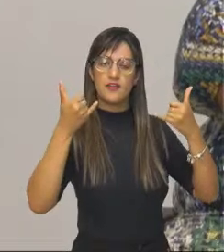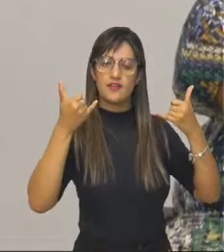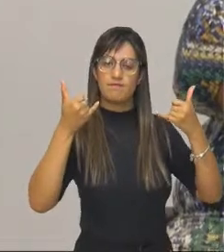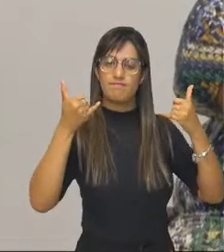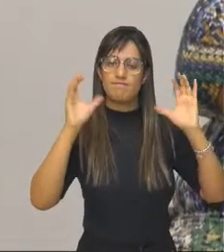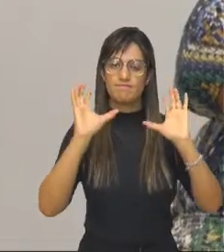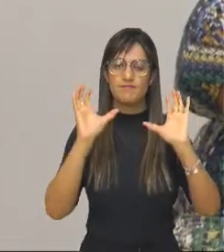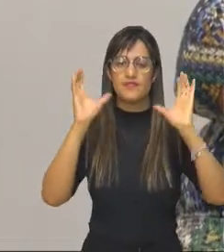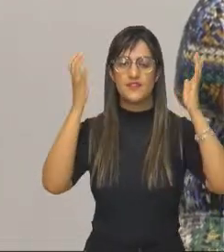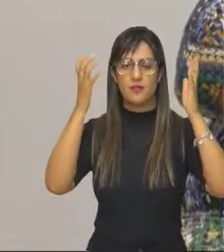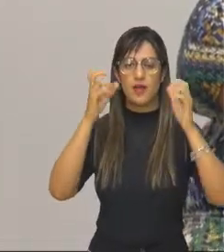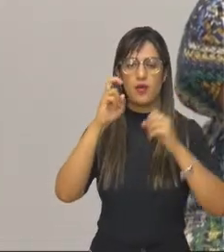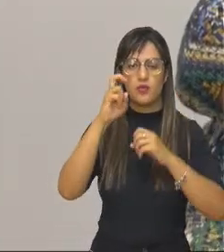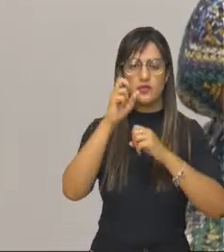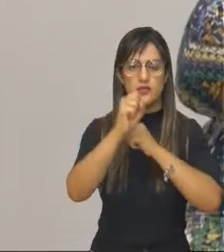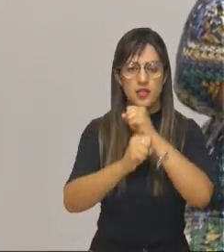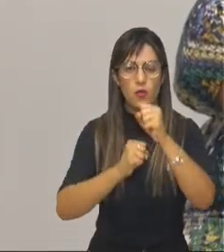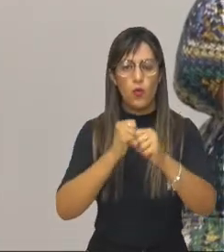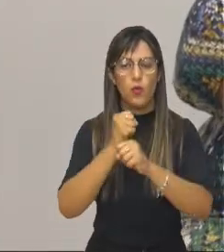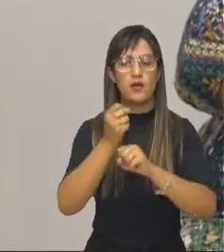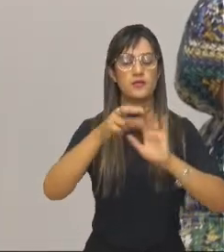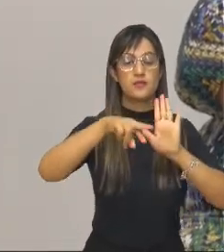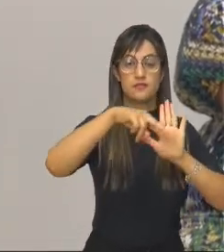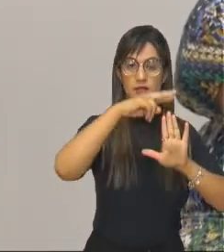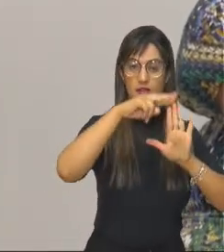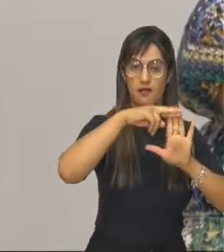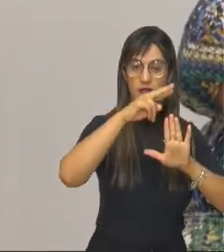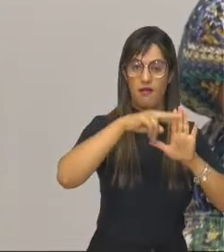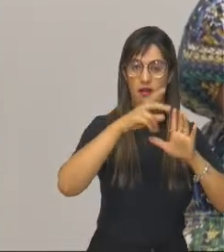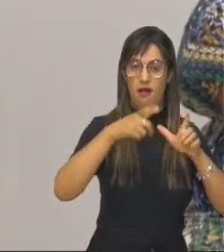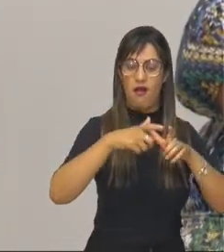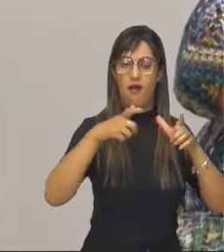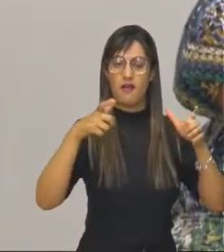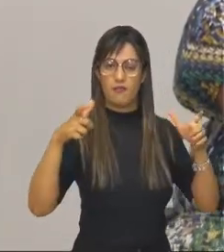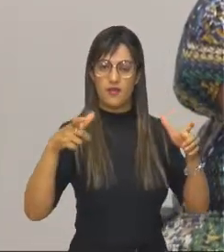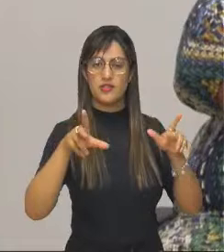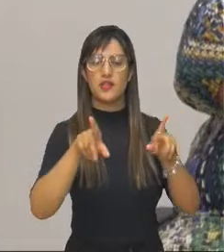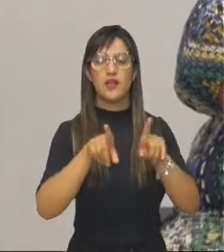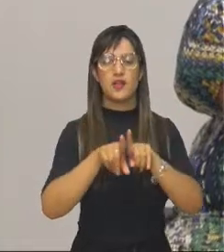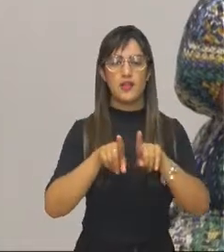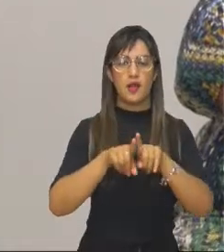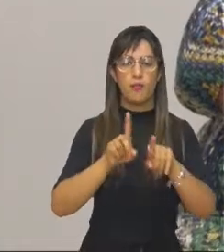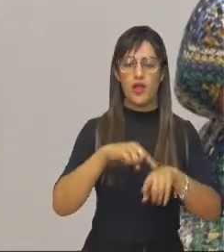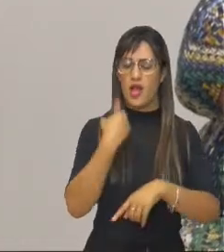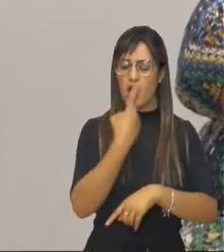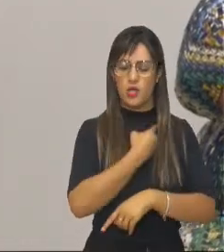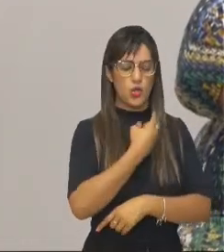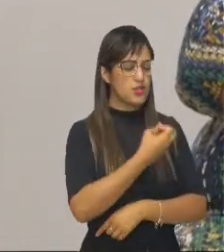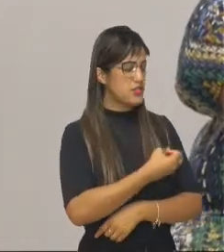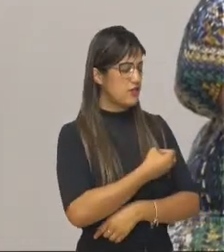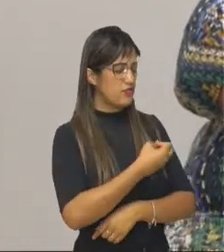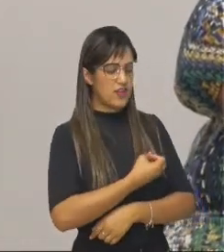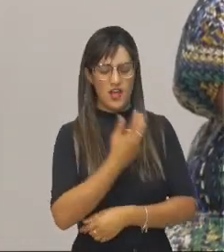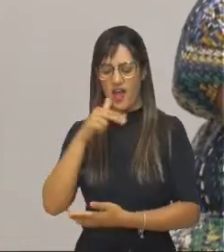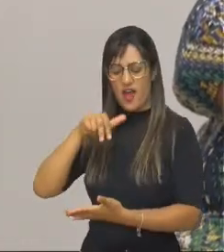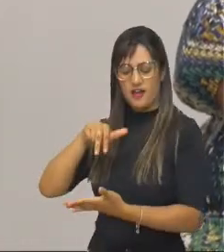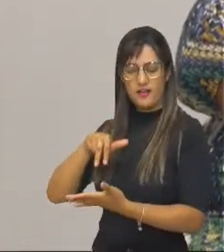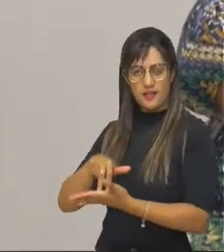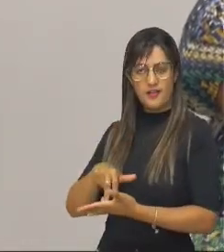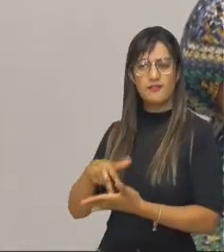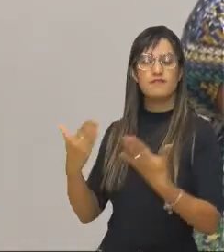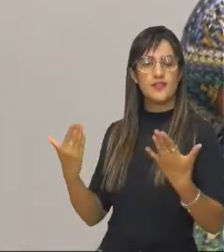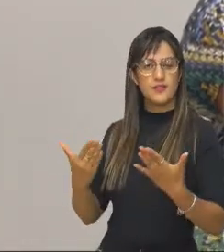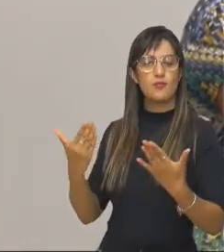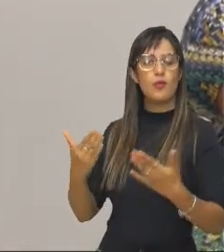da resolução, mas, ao celebrar os 5 anos da resolução, se expandisse para além disso, celebrasse nossa existência aqui também, nesse espaço, nossa